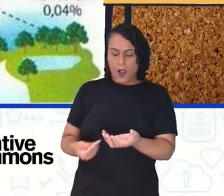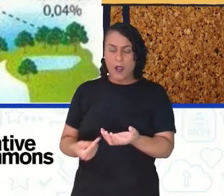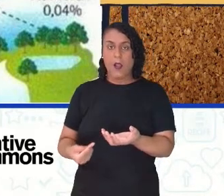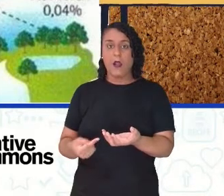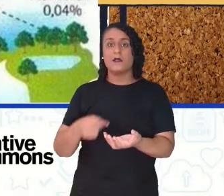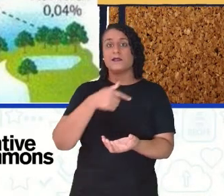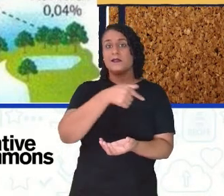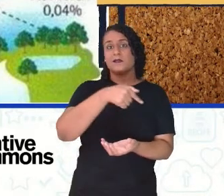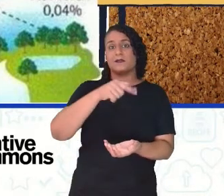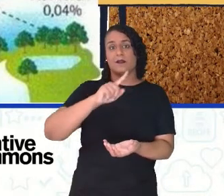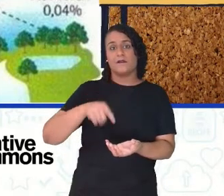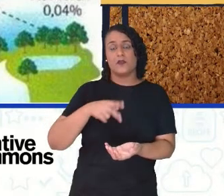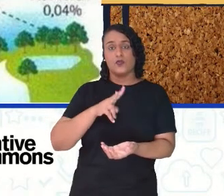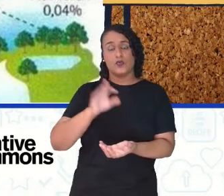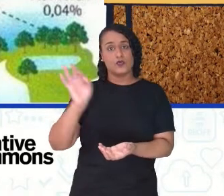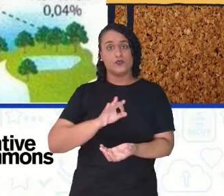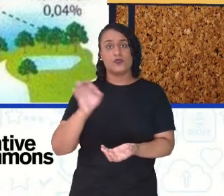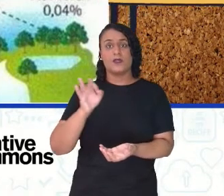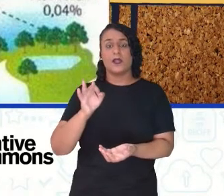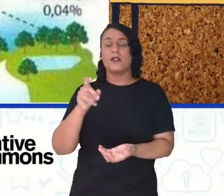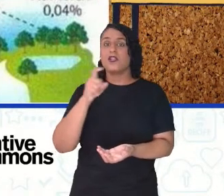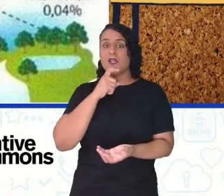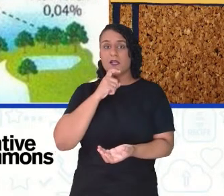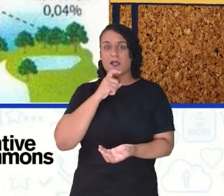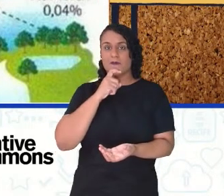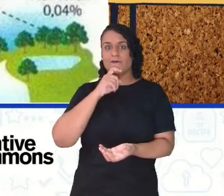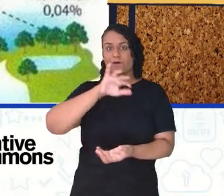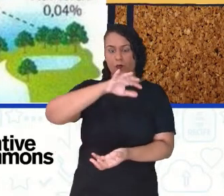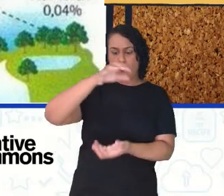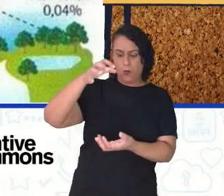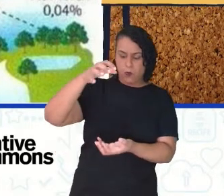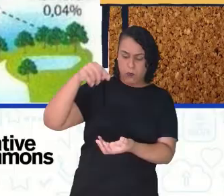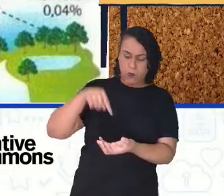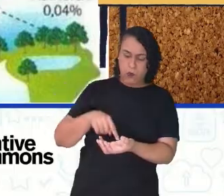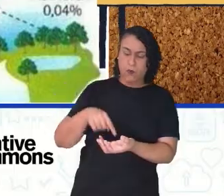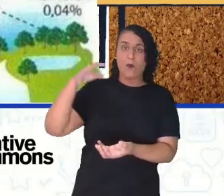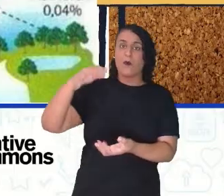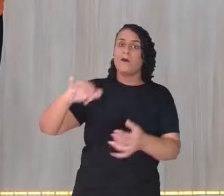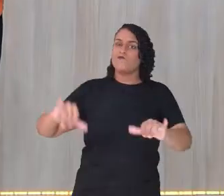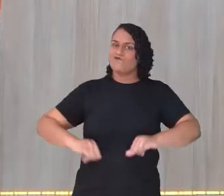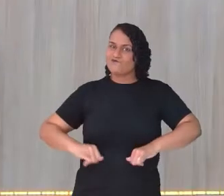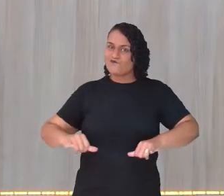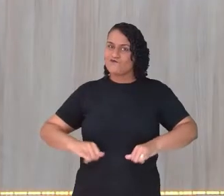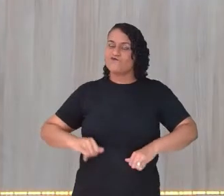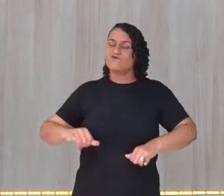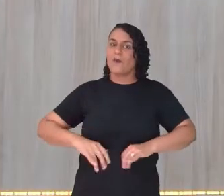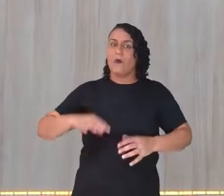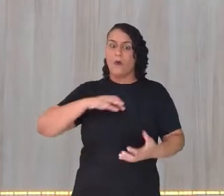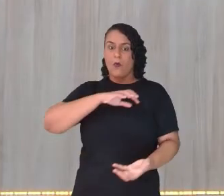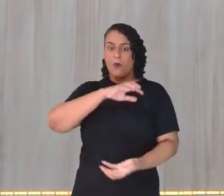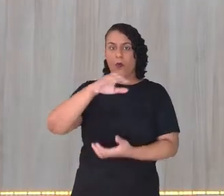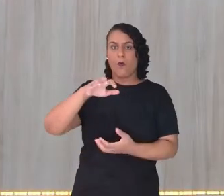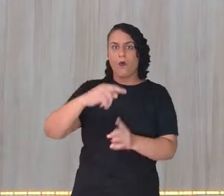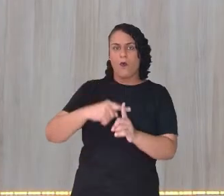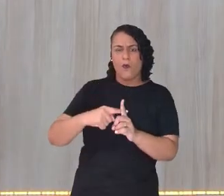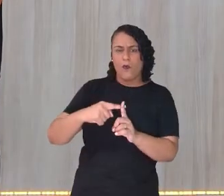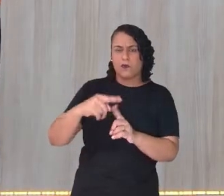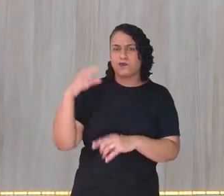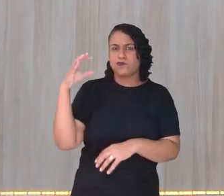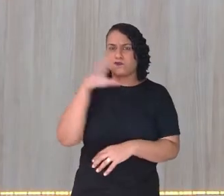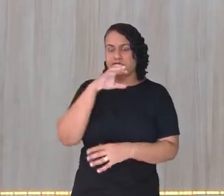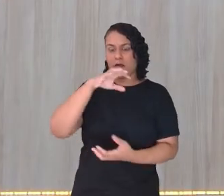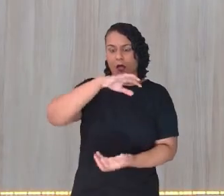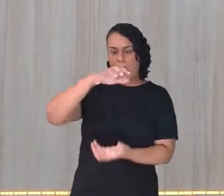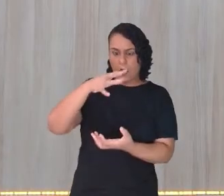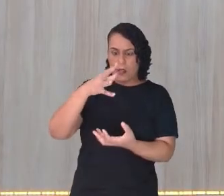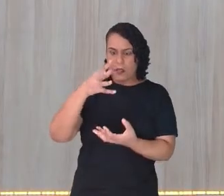77,2% estão em forma de gelo, gente. Nas calotas polares, que estão sofrendo com o aquecimento global e estão começando a derreter.